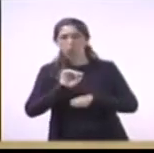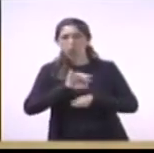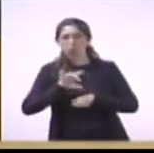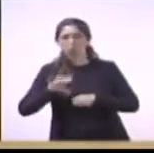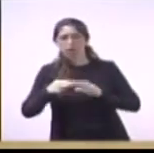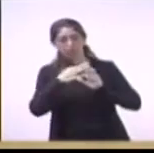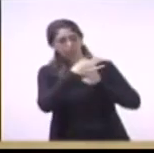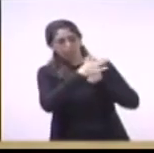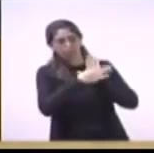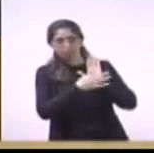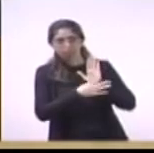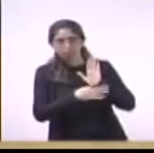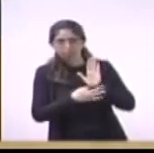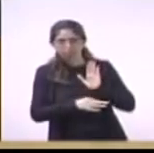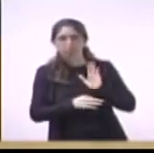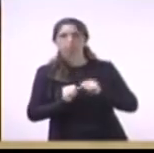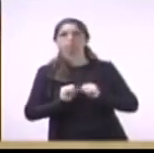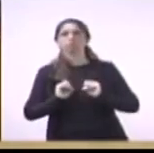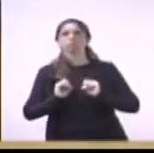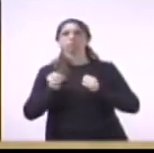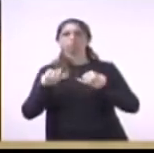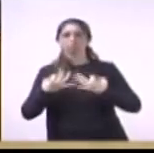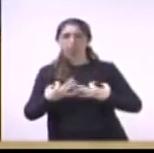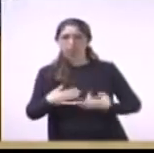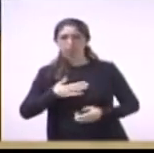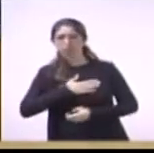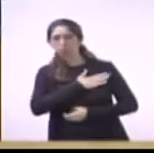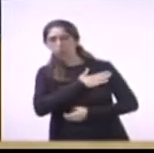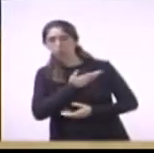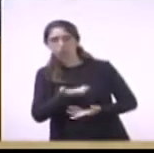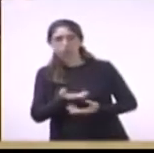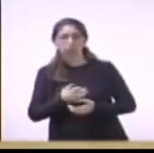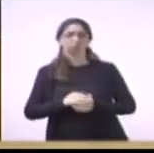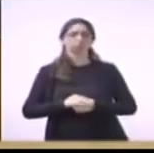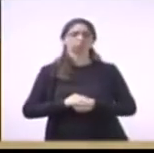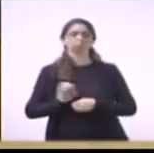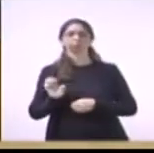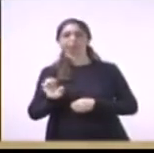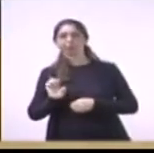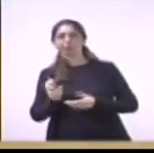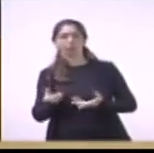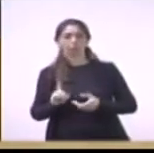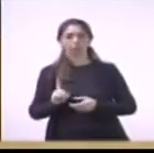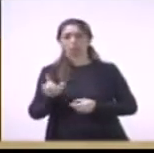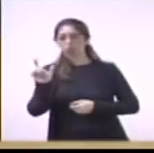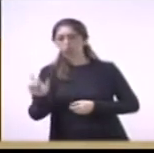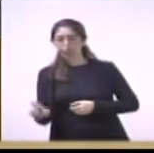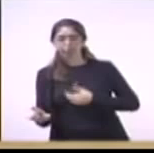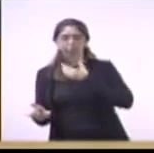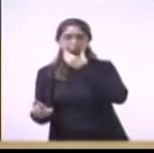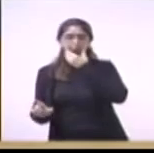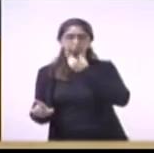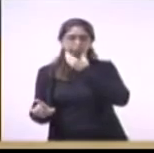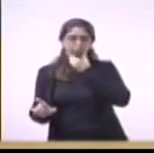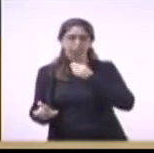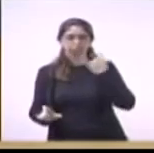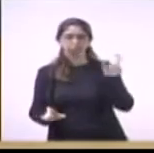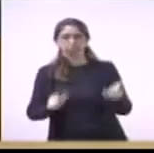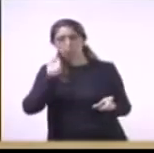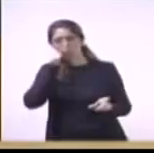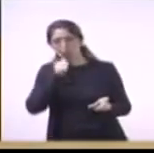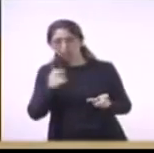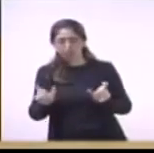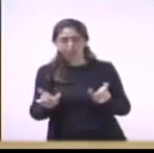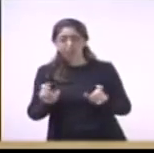que se relacionava a gênero, ou ideologia de gênero, ou identidade de gênero. Então, eu quero ajudar os senhores em uma questão.